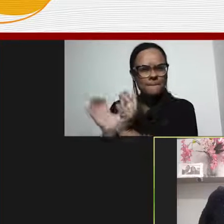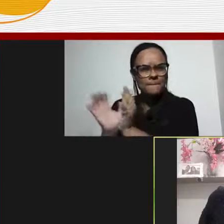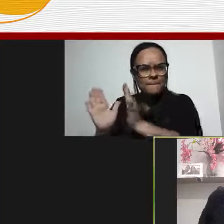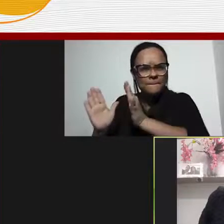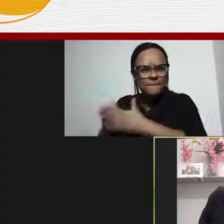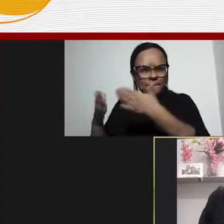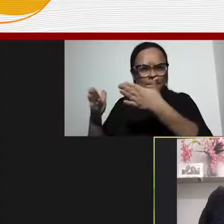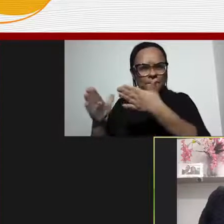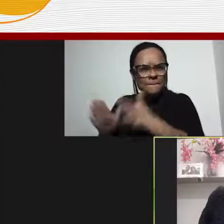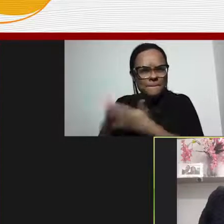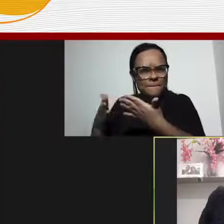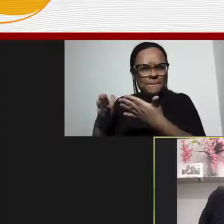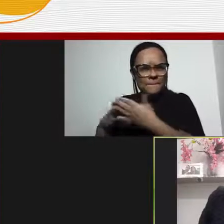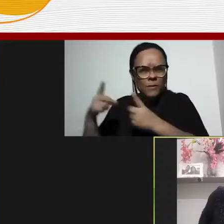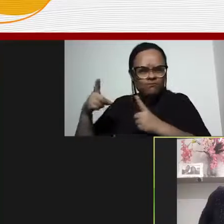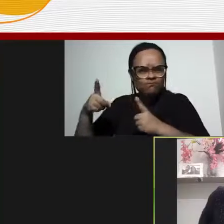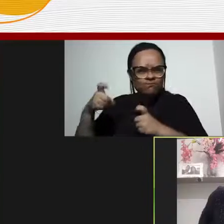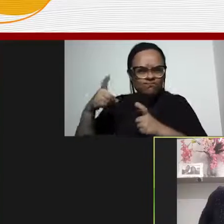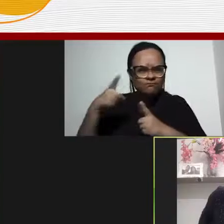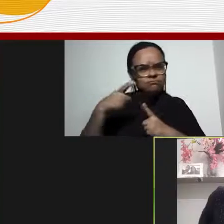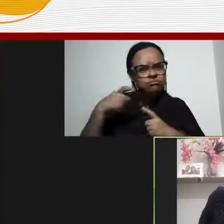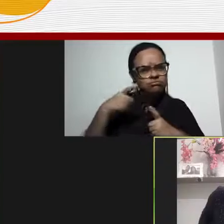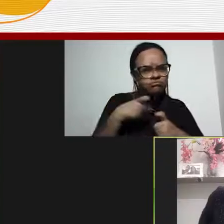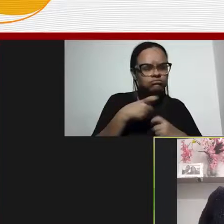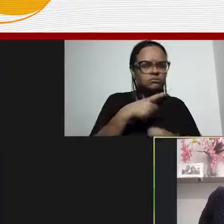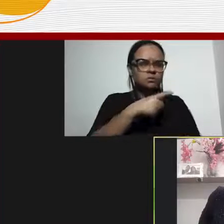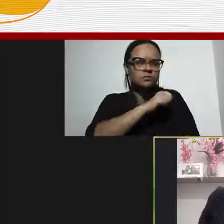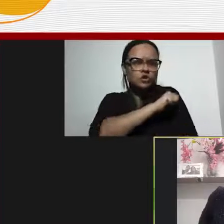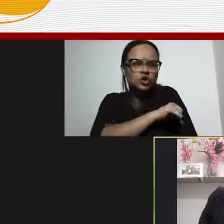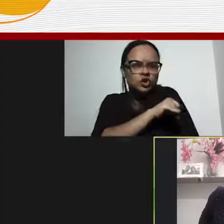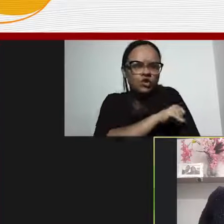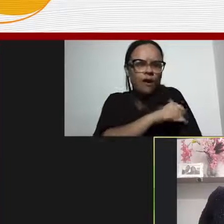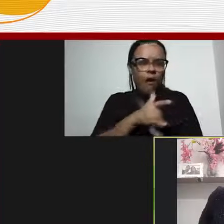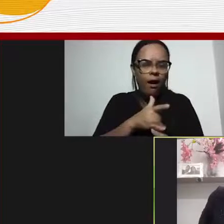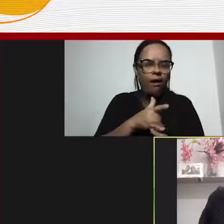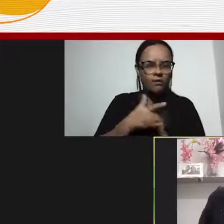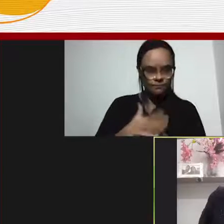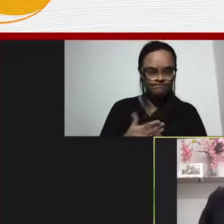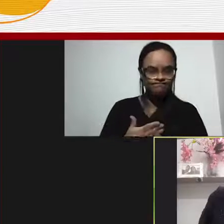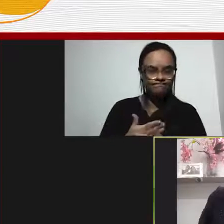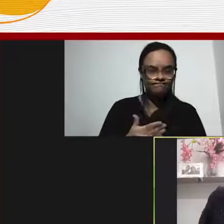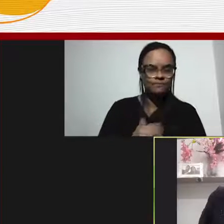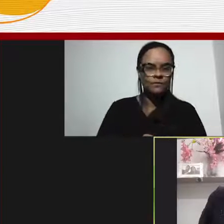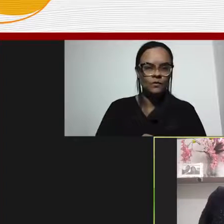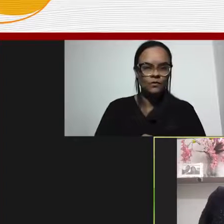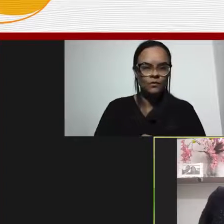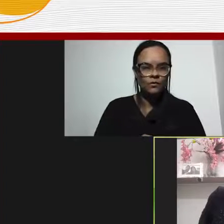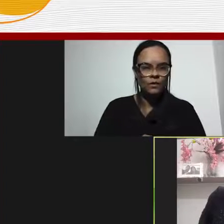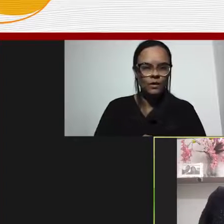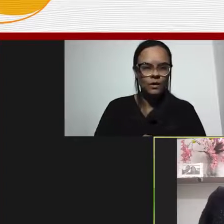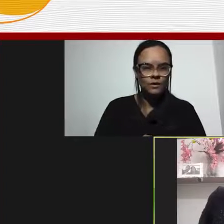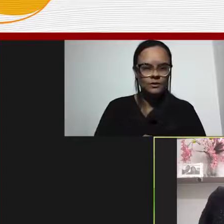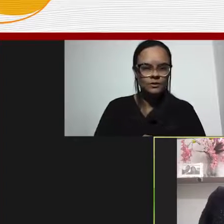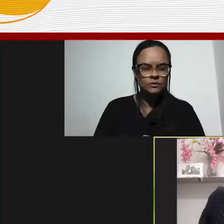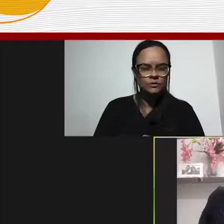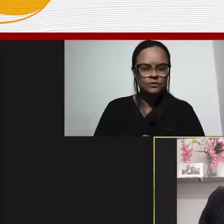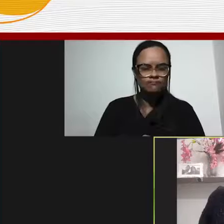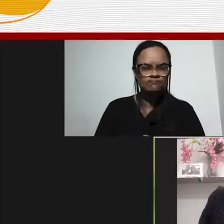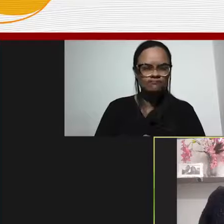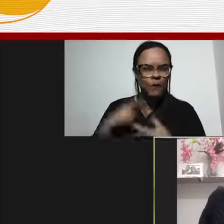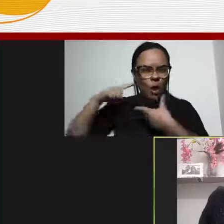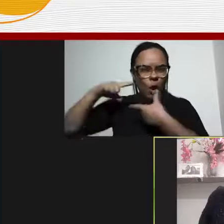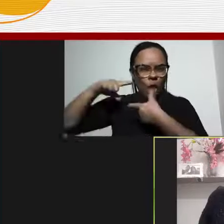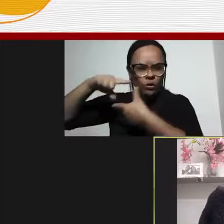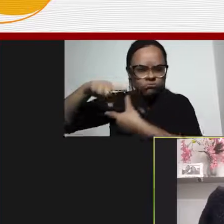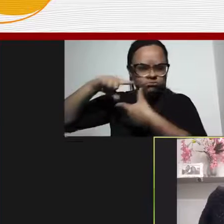Rio de Janeiro. Então, você é um jovem que tinha condições de carregar consigo todos os estigmas